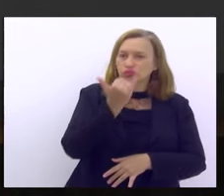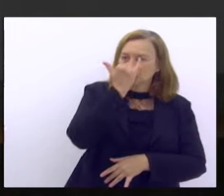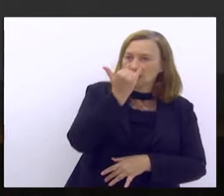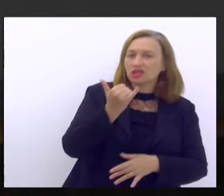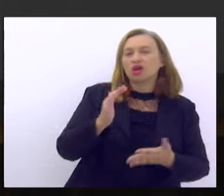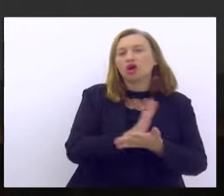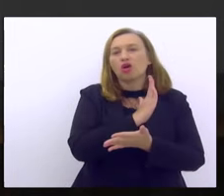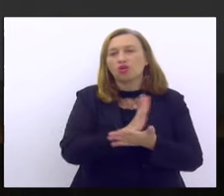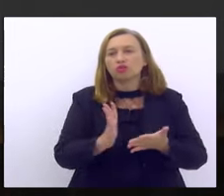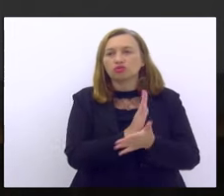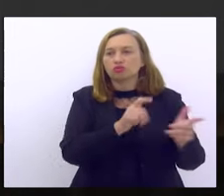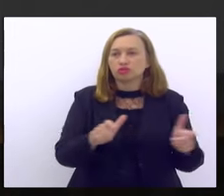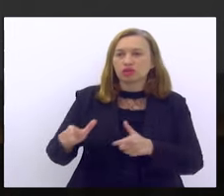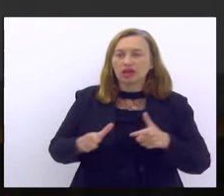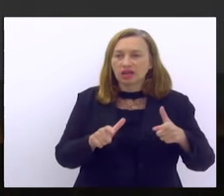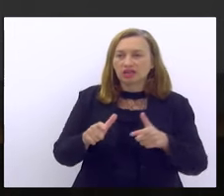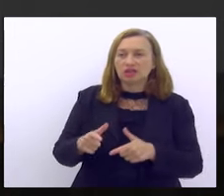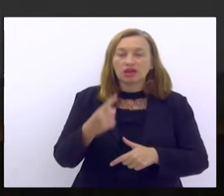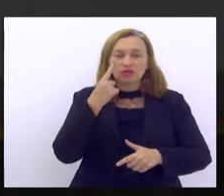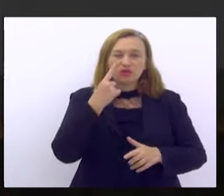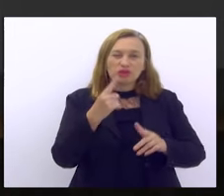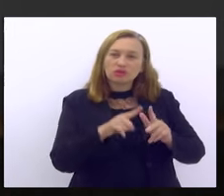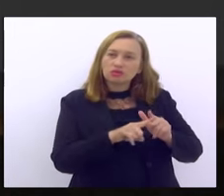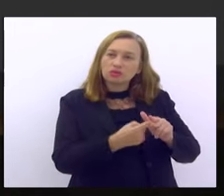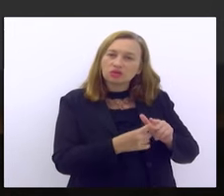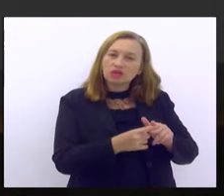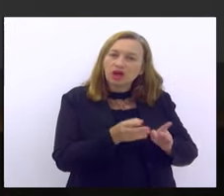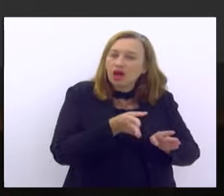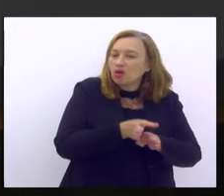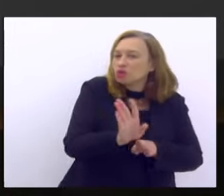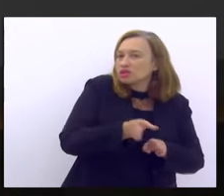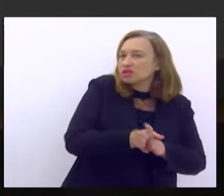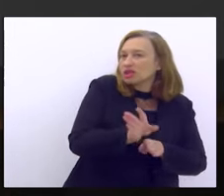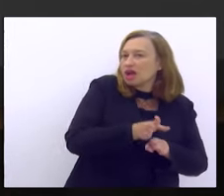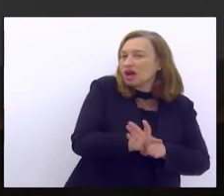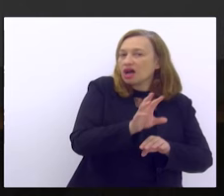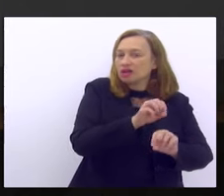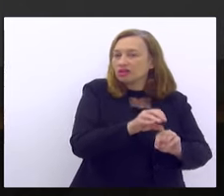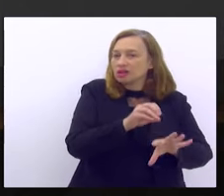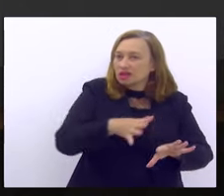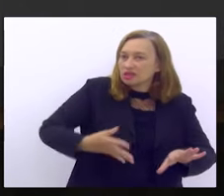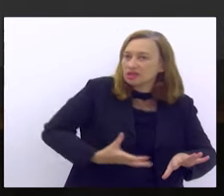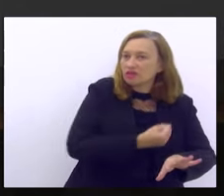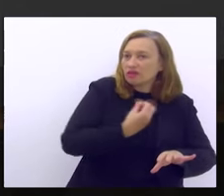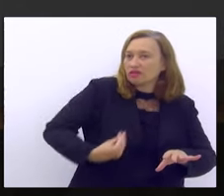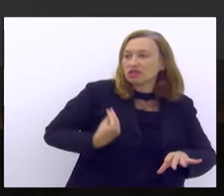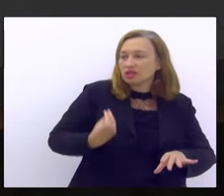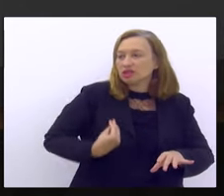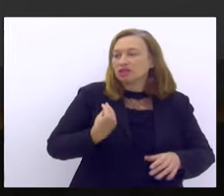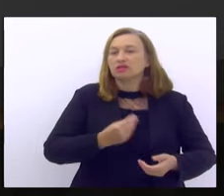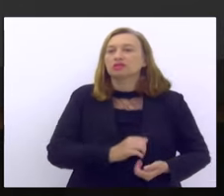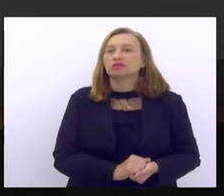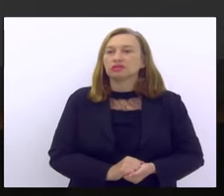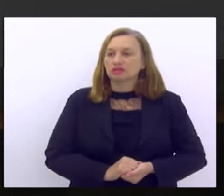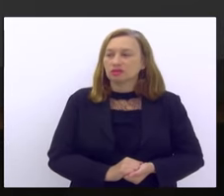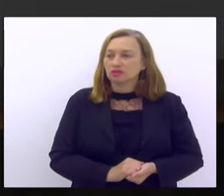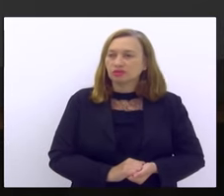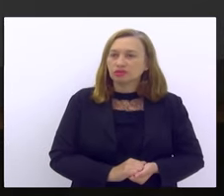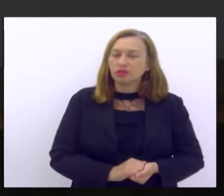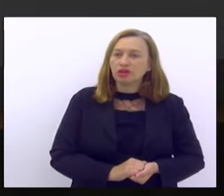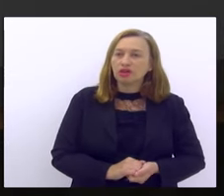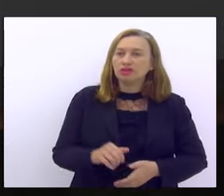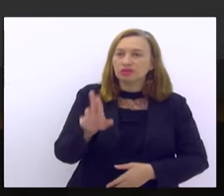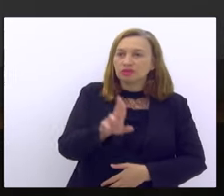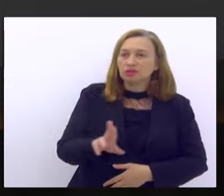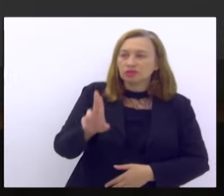regiões, e essa regulamentação visa até educar, orientar, salvar vidas, porque estava desenfreada a forma que estavam